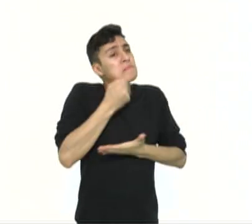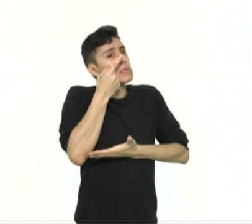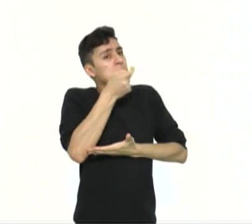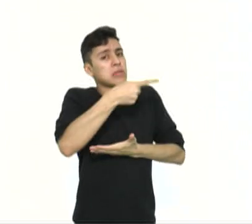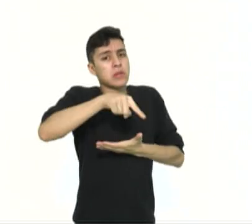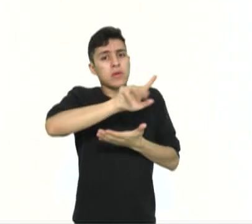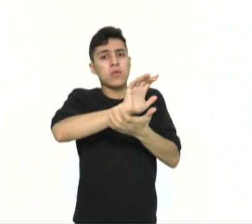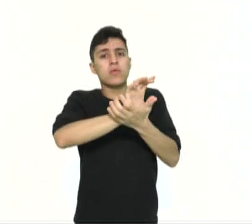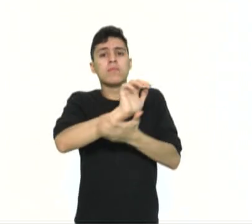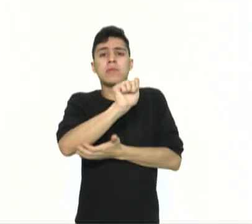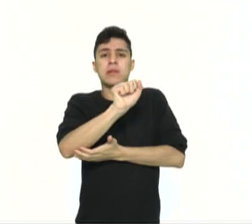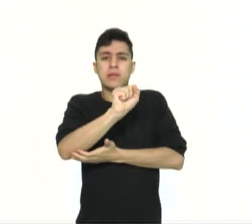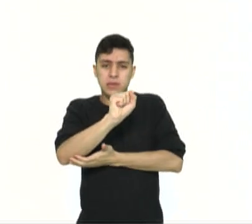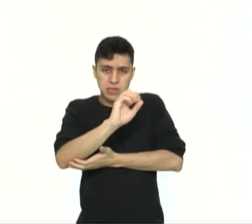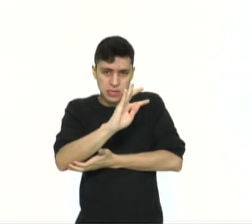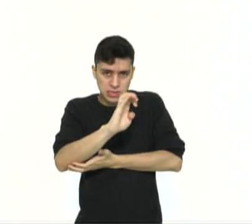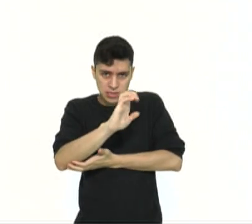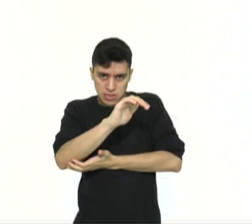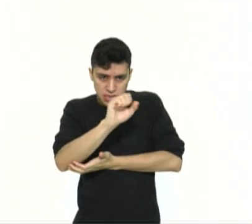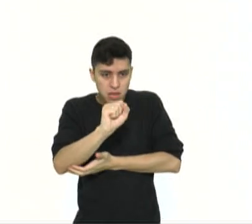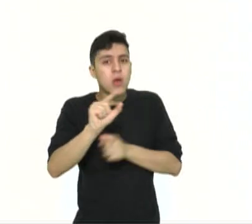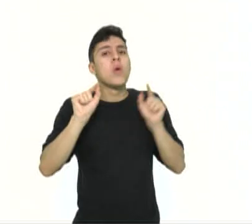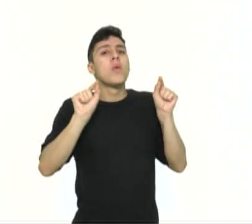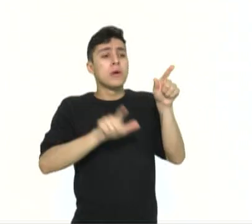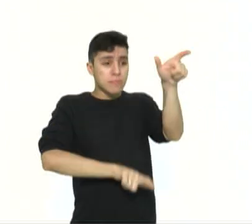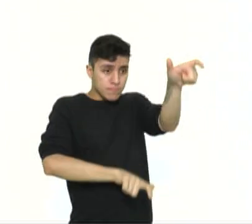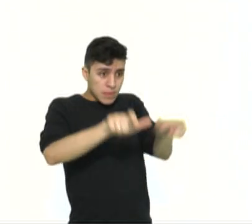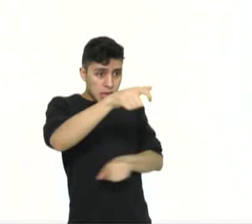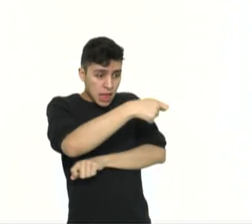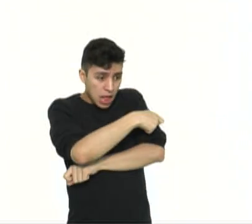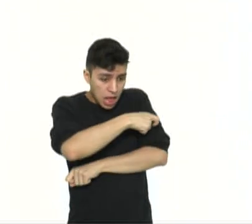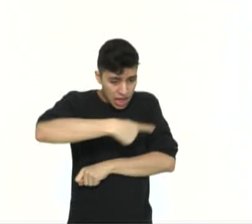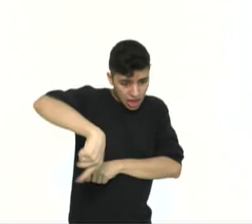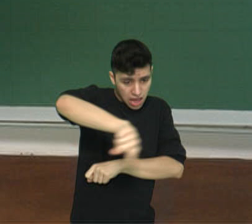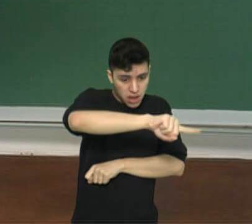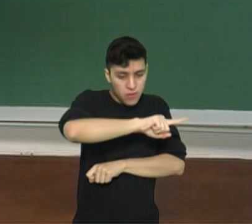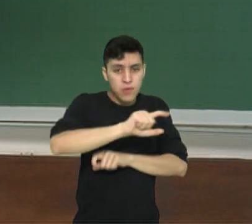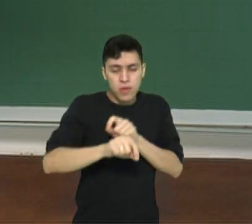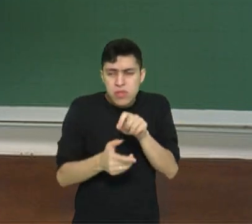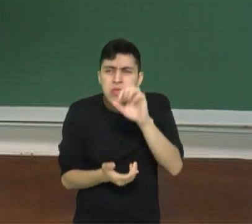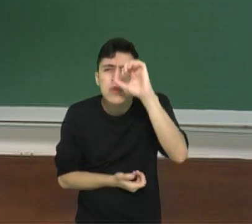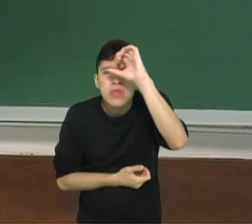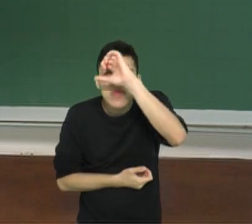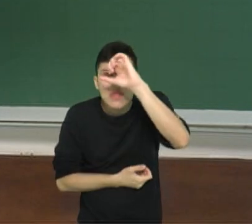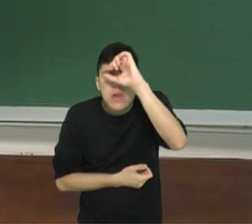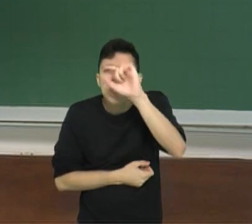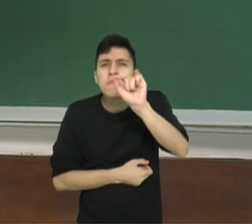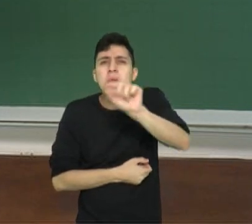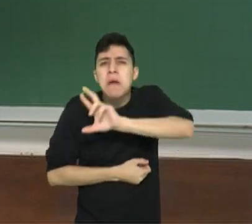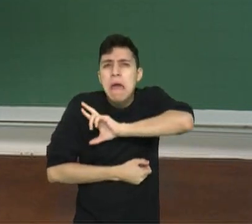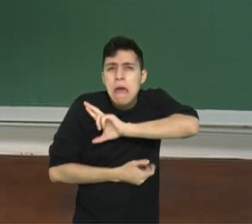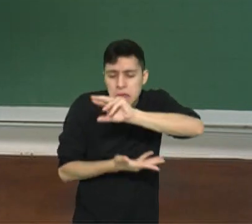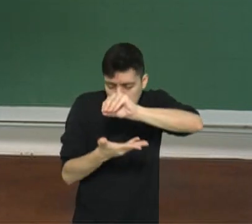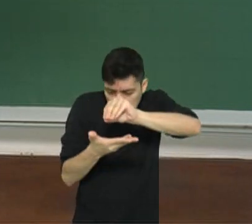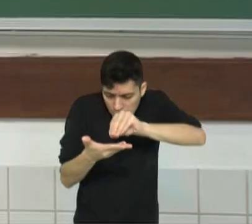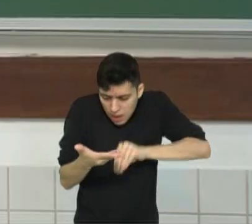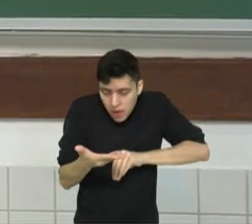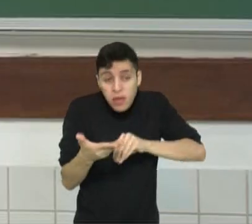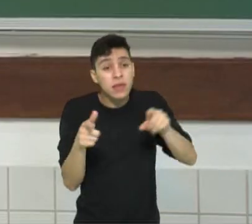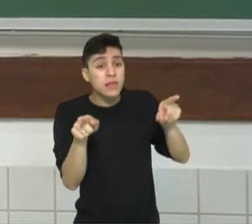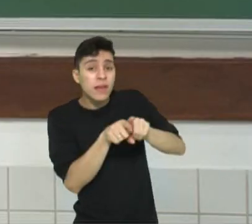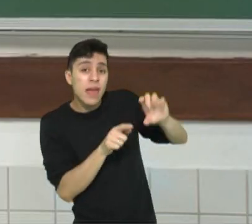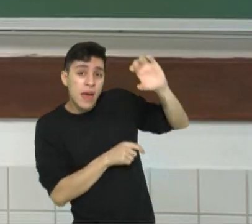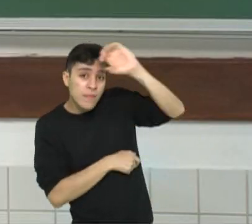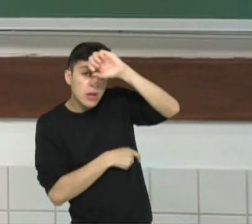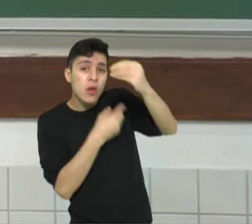astecas. Os alunos, né, nessas escolas astecas, eles aprendiam os valores religiosos e